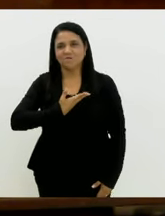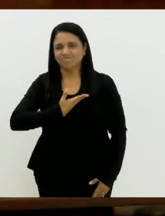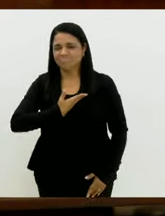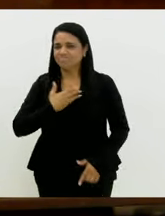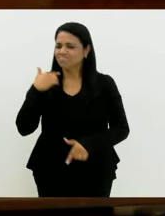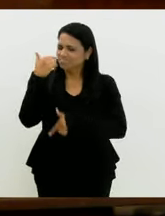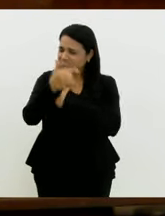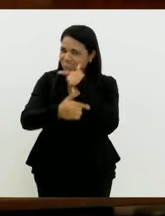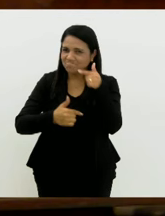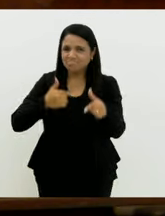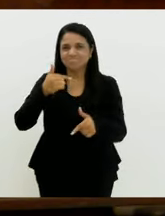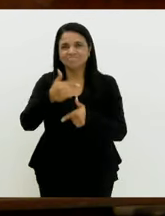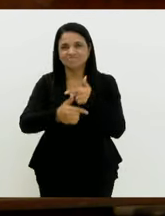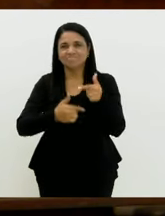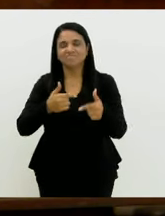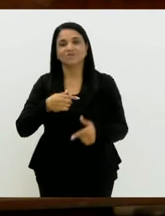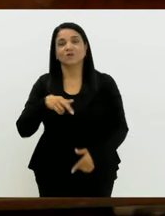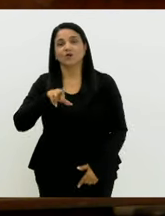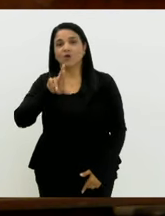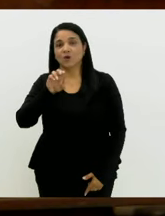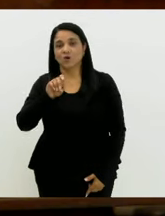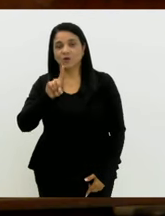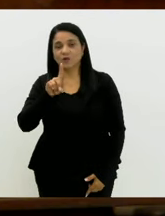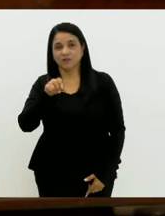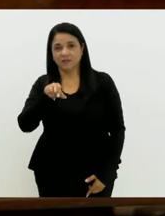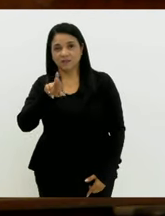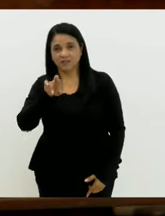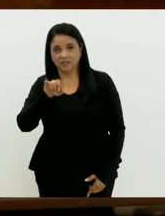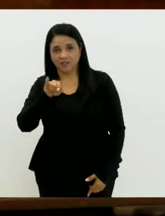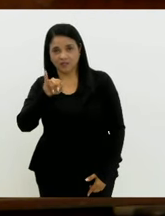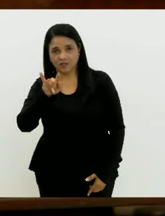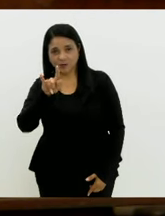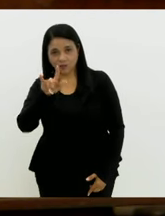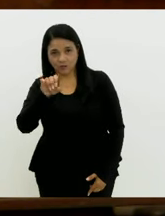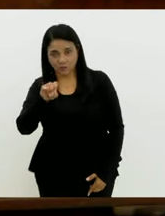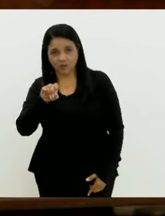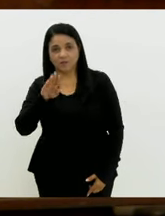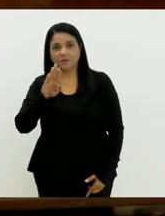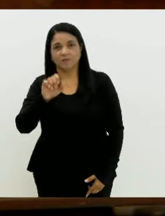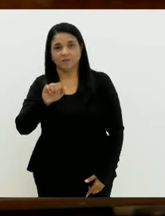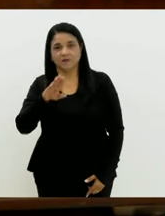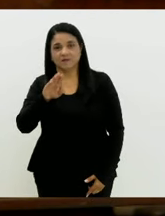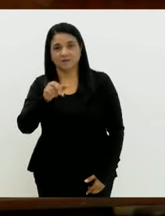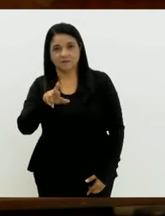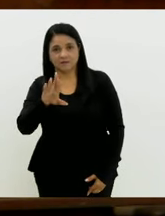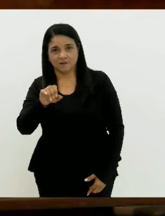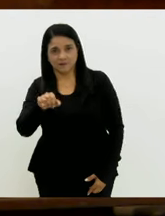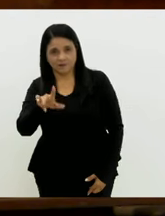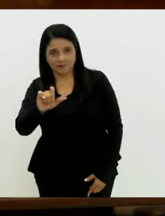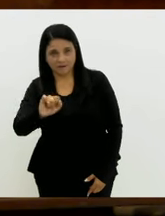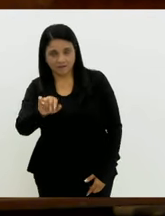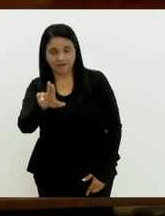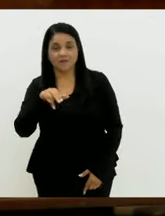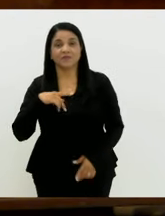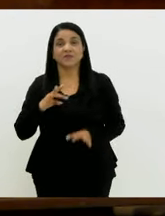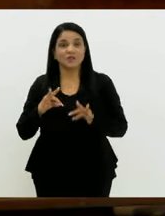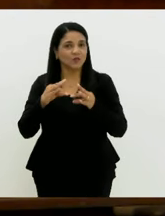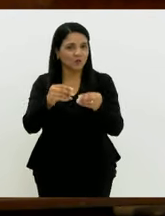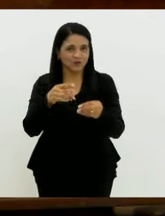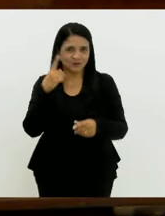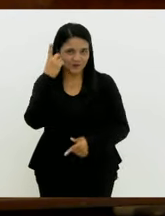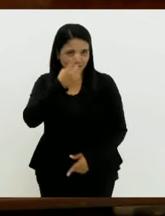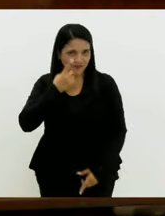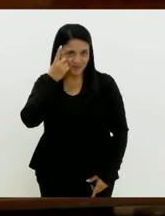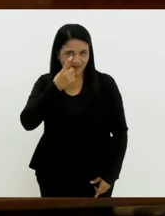jornadas, deputado Rodrigo Bacelar, demais componentes da mesa, senhoras e senhores deputados. Gostaria